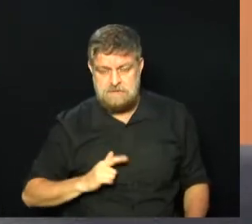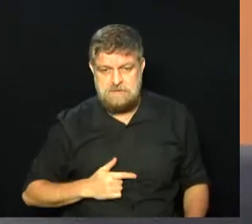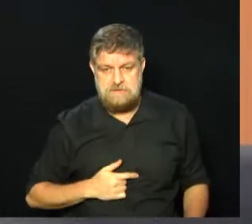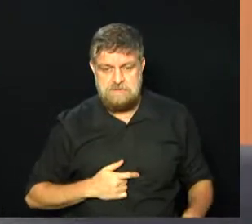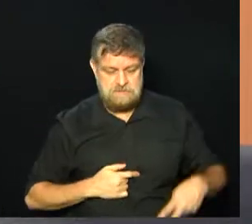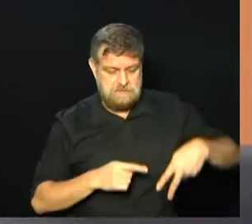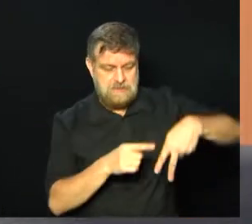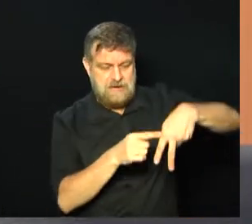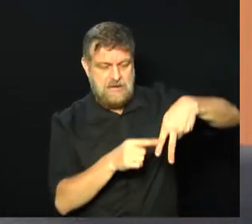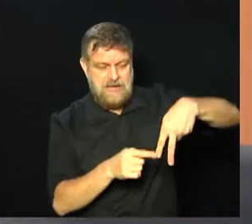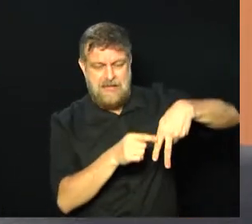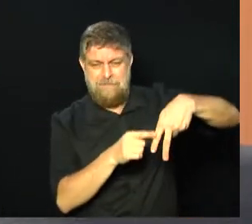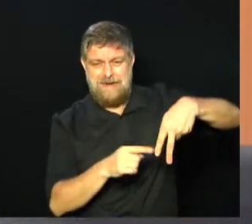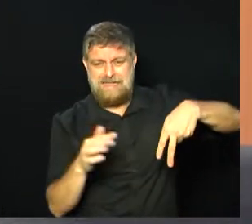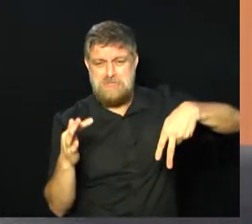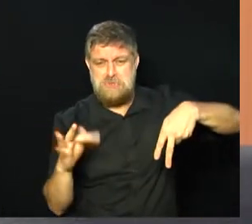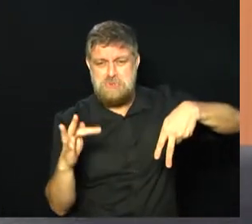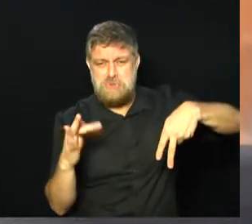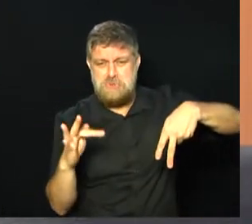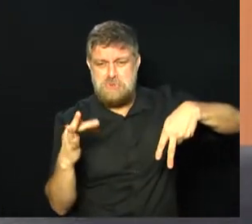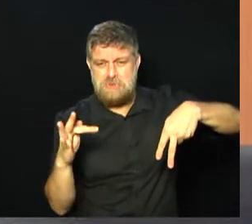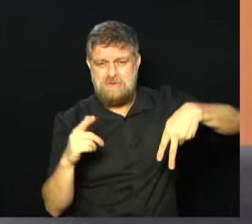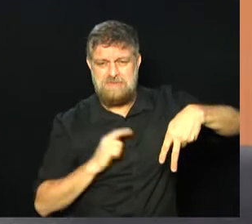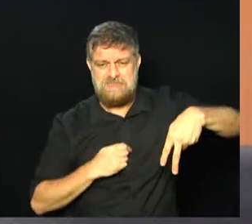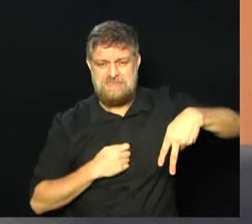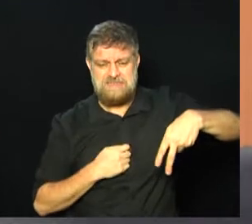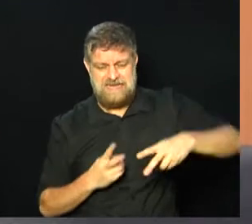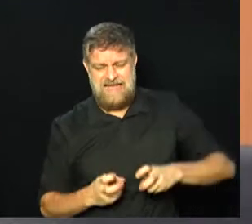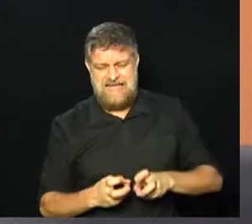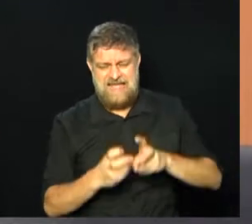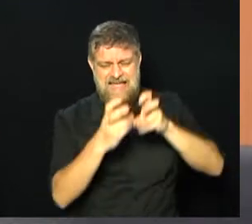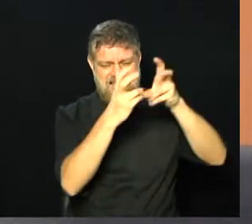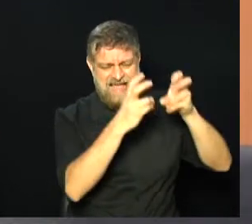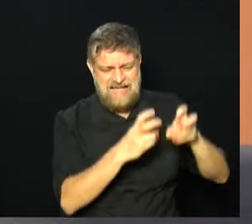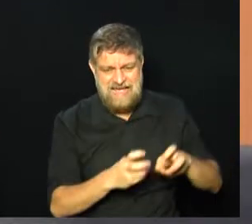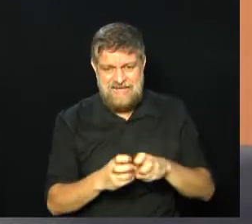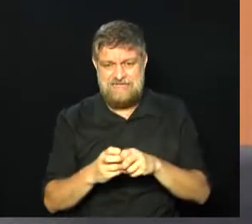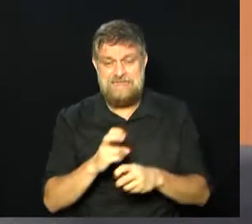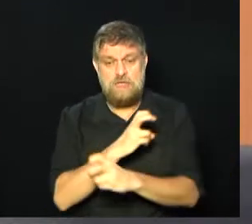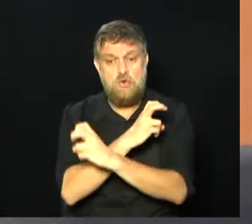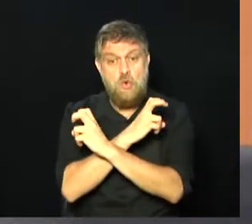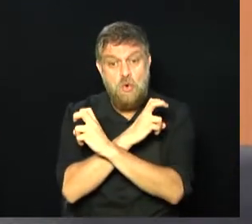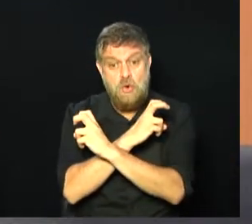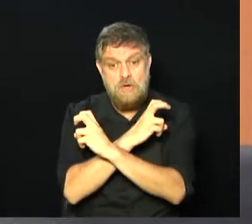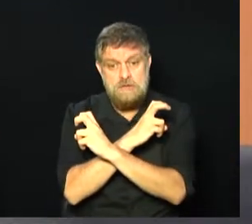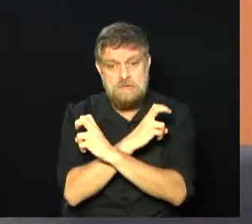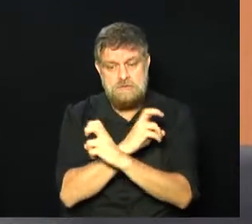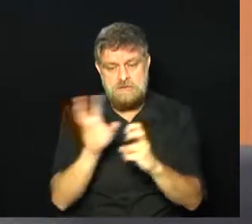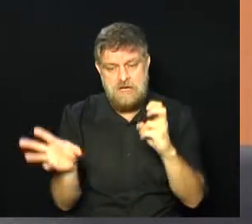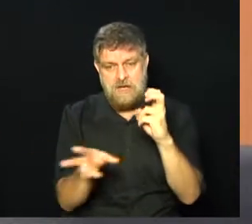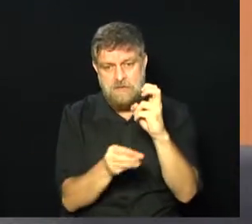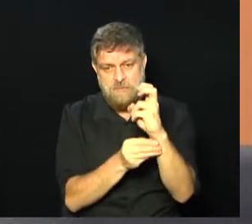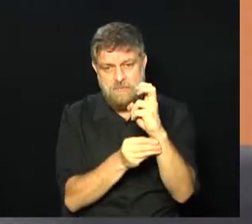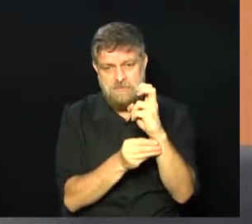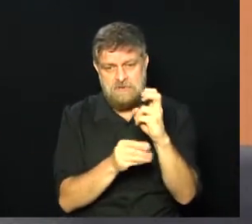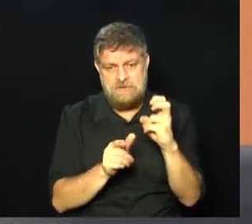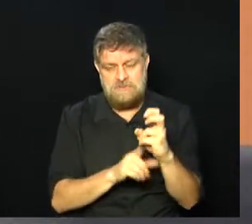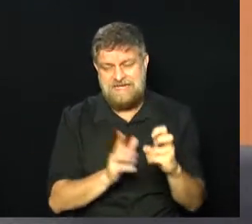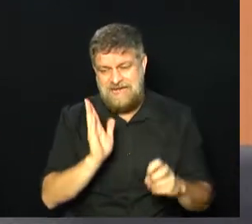perna, porque já tinha metástase óssea, dava dor óssea, ou dor na fossa ilíaca, ou dor na